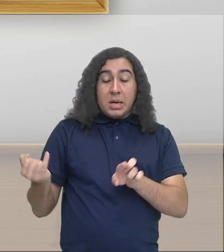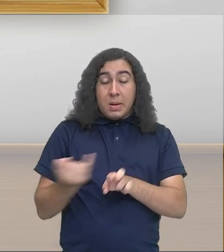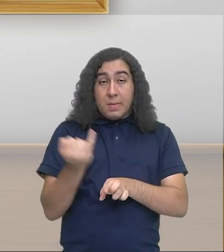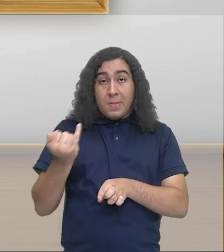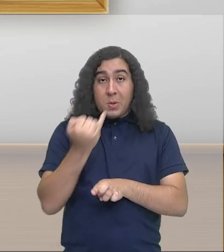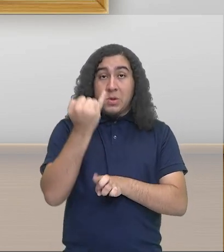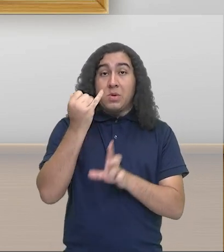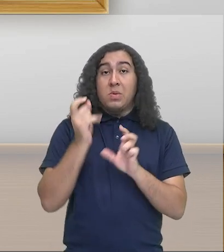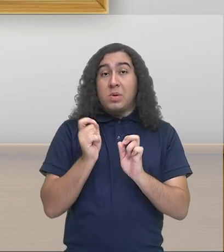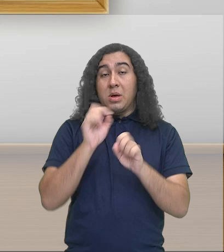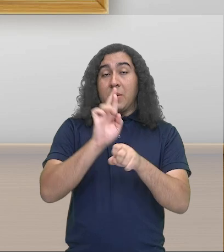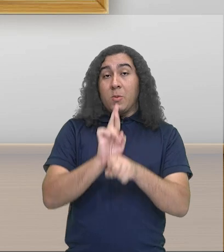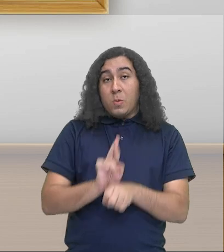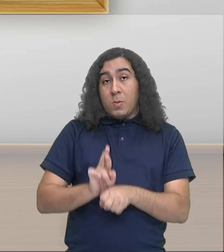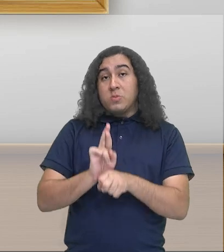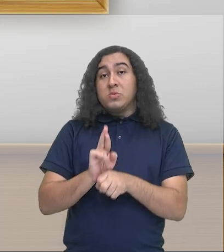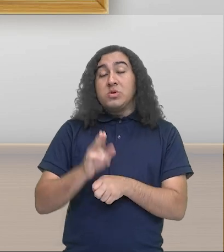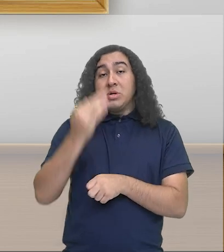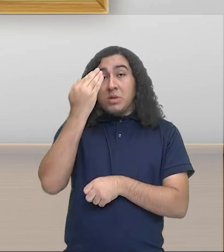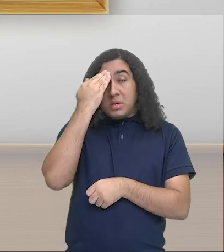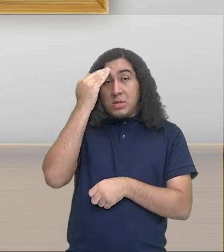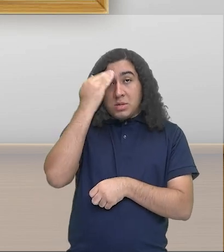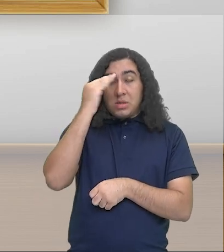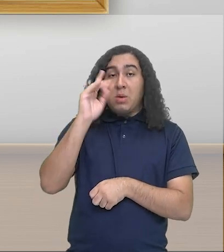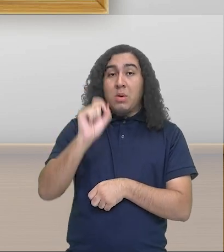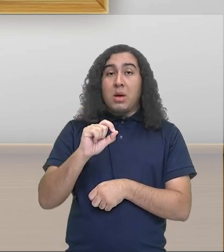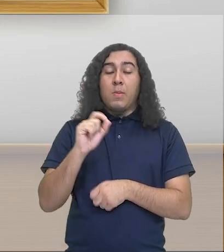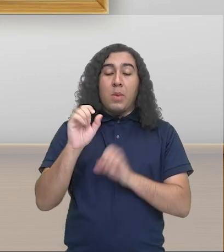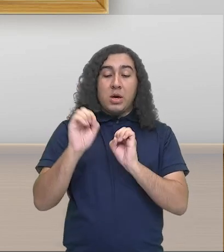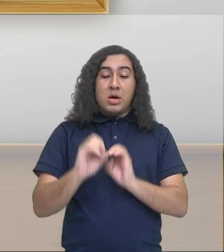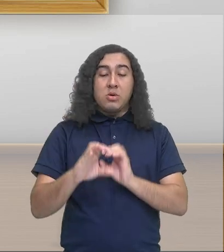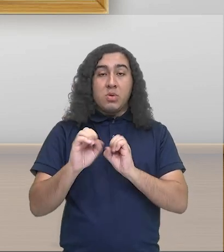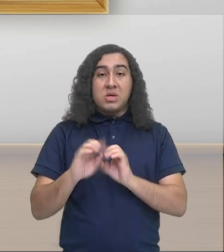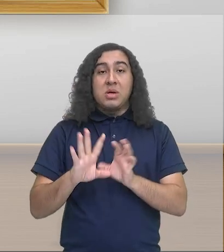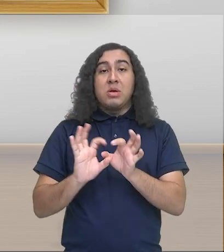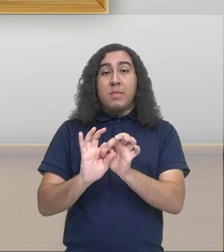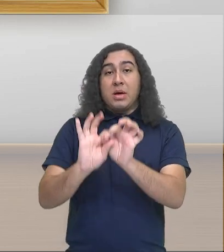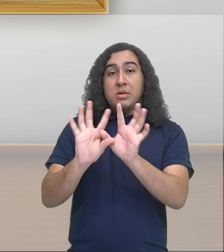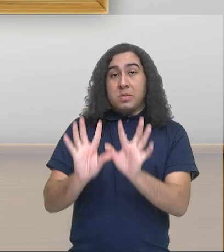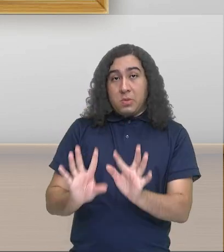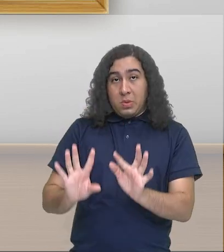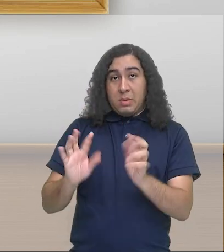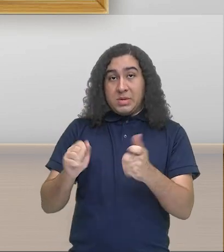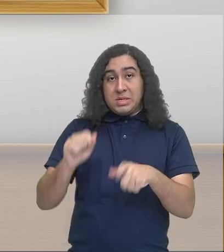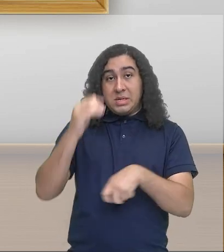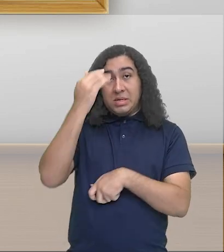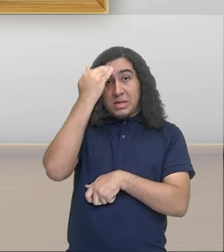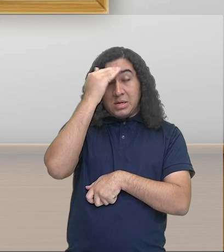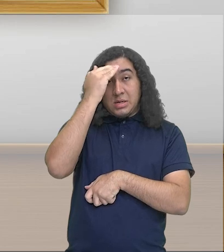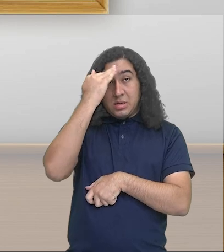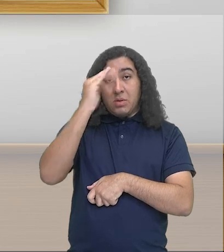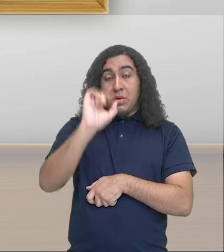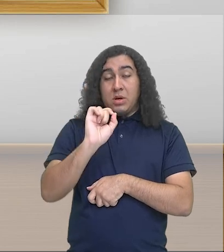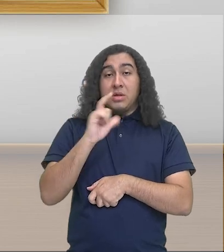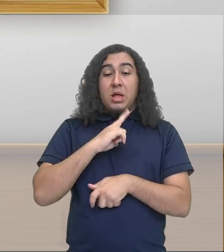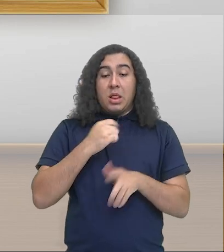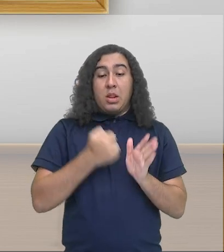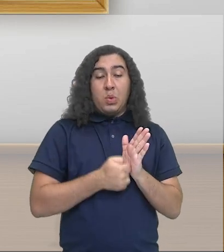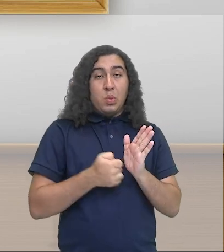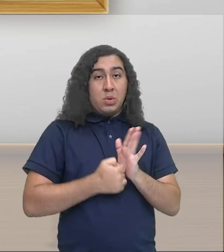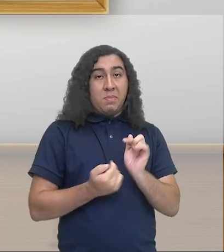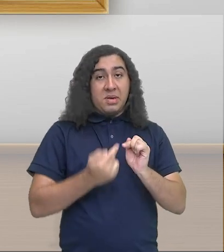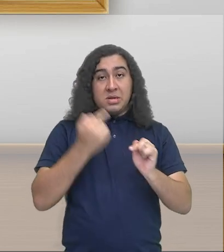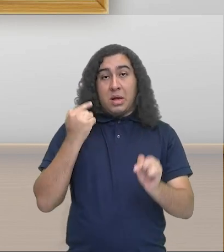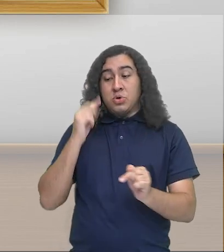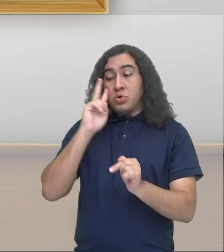de construção de uma educação emancipatória, que deve ser compreendida por suas lutas